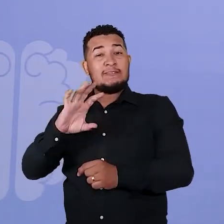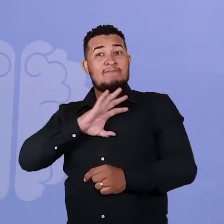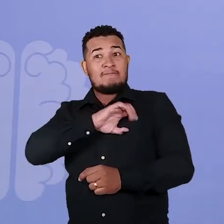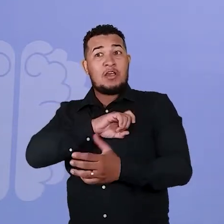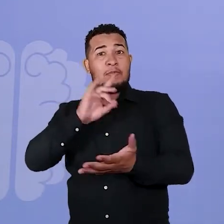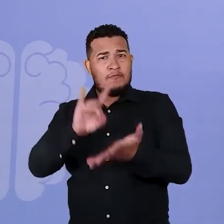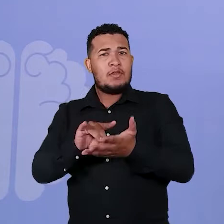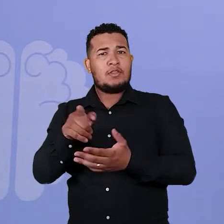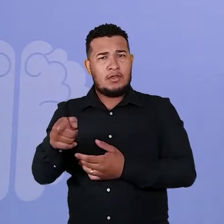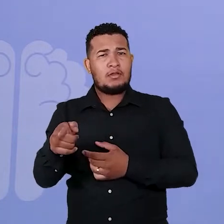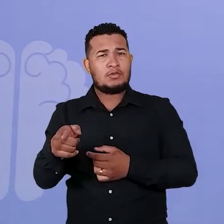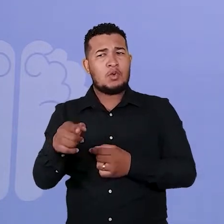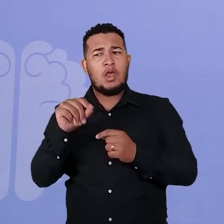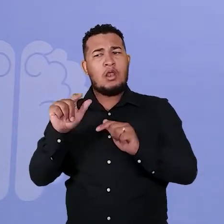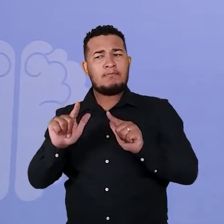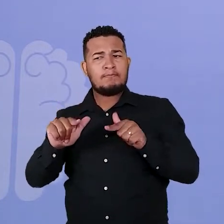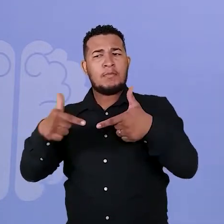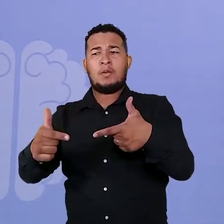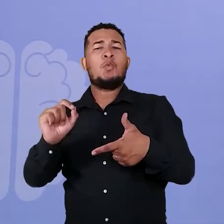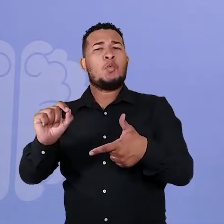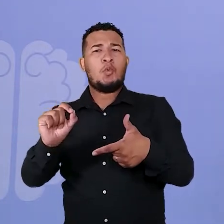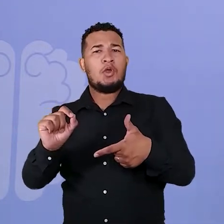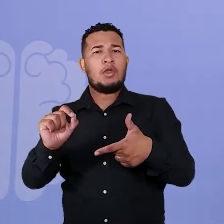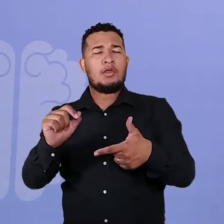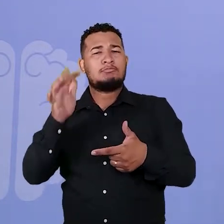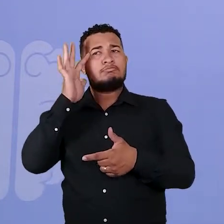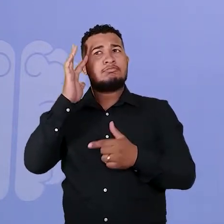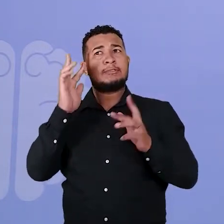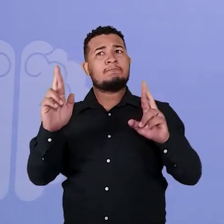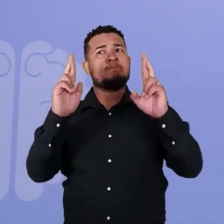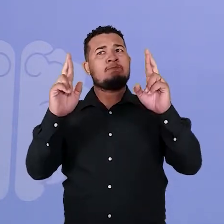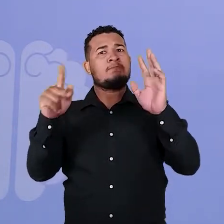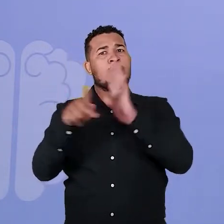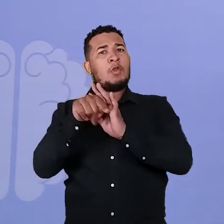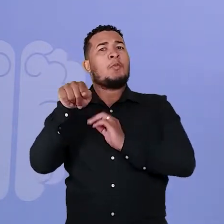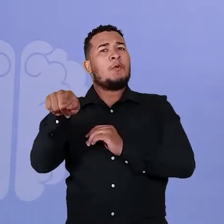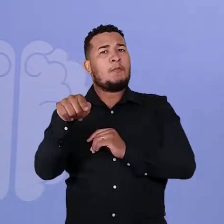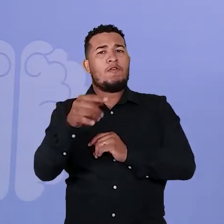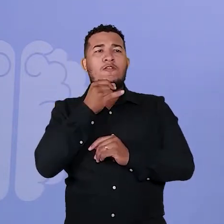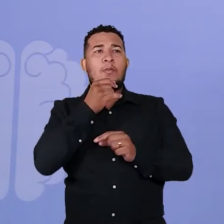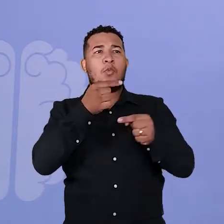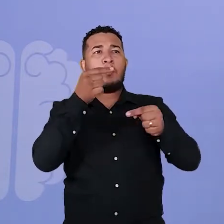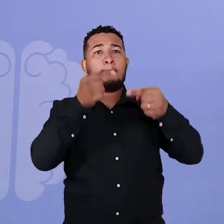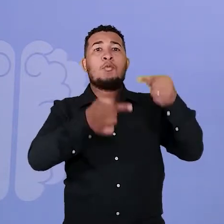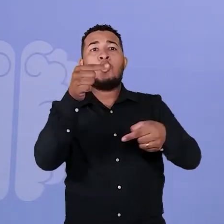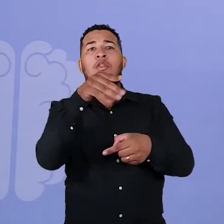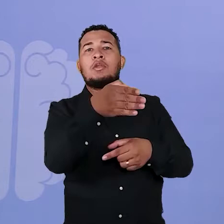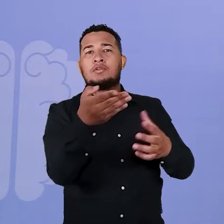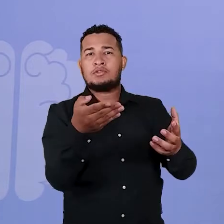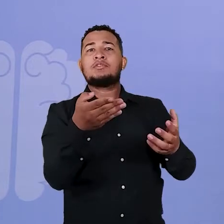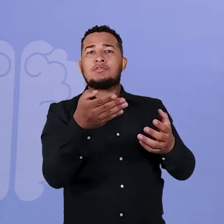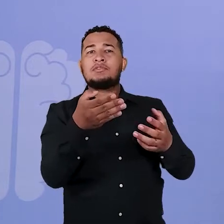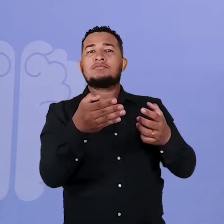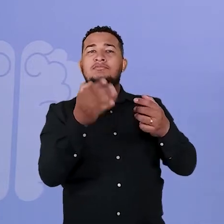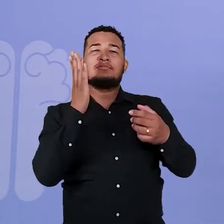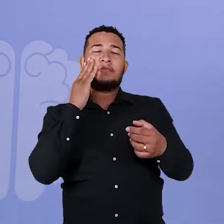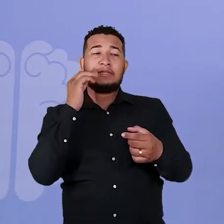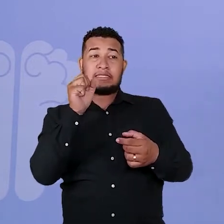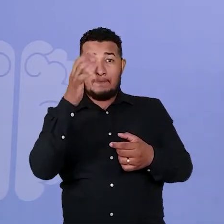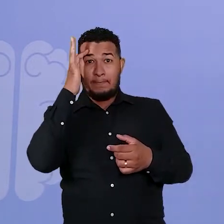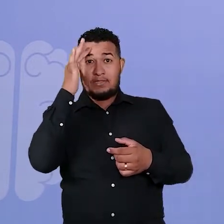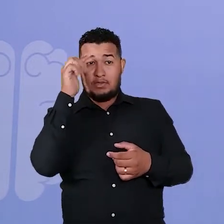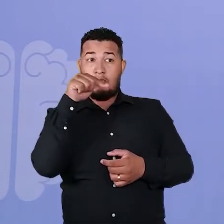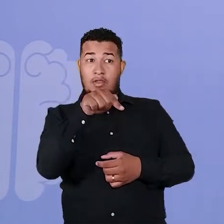se ele ama isso que ele estuda? Qual é a atitude que se espera, por exemplo, de um político, partindo